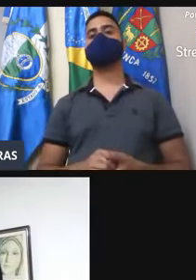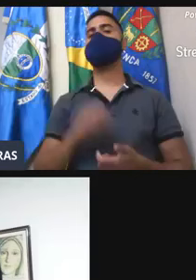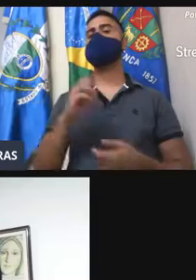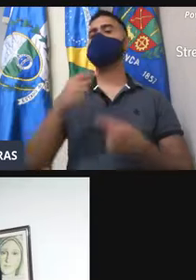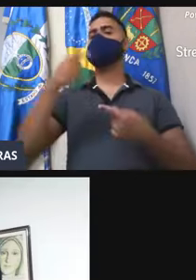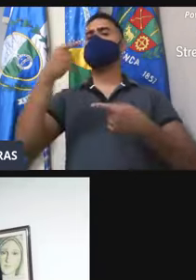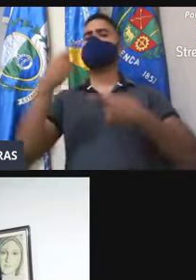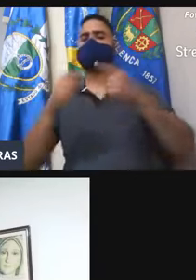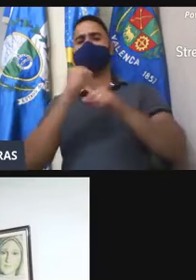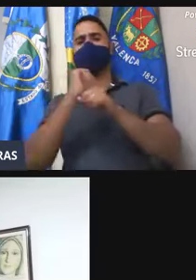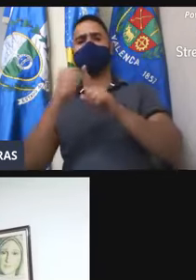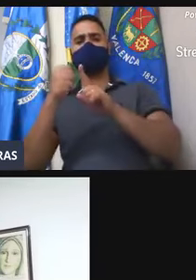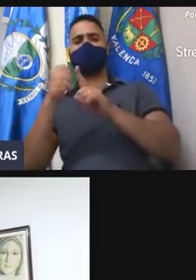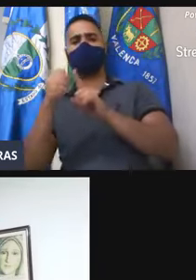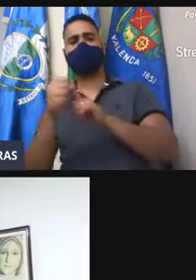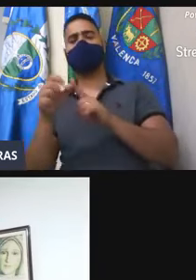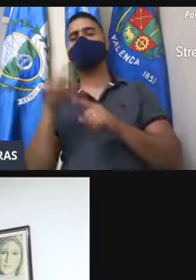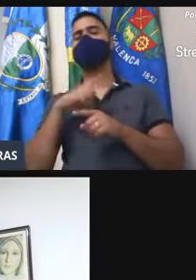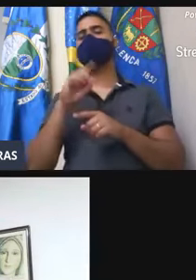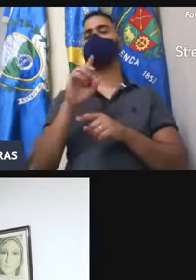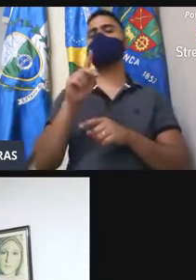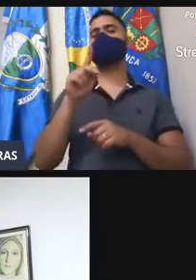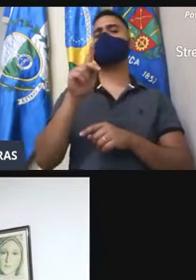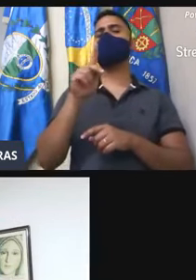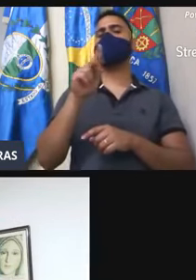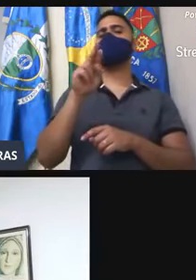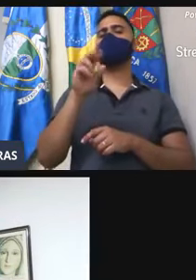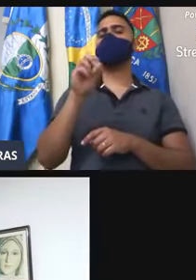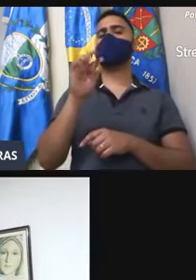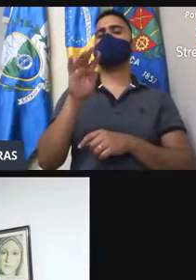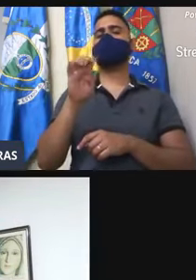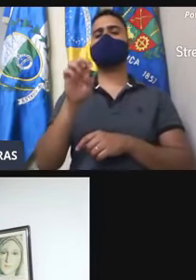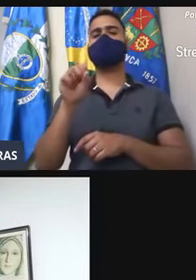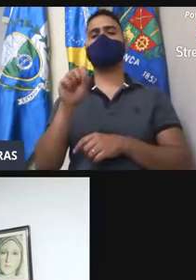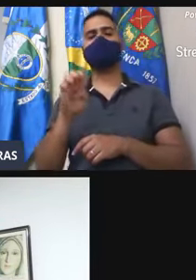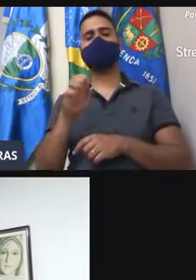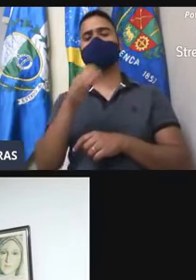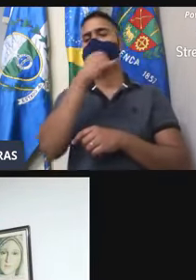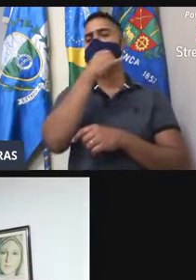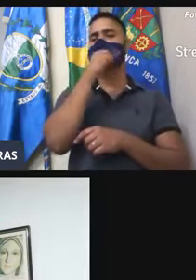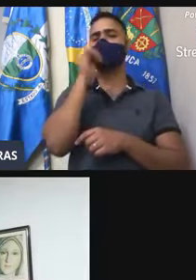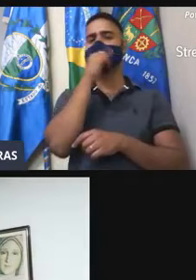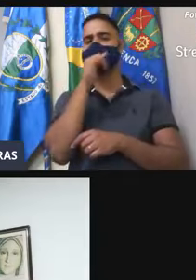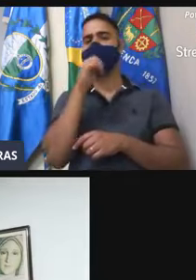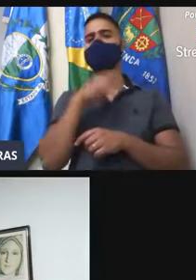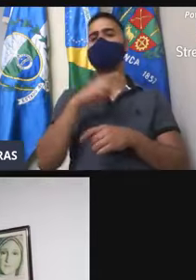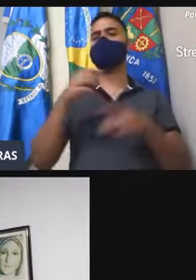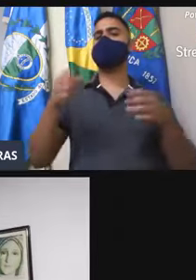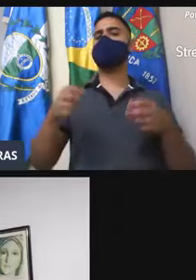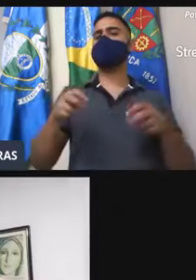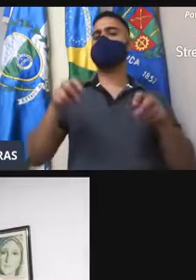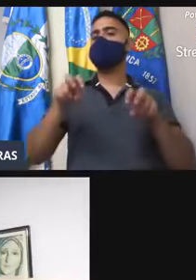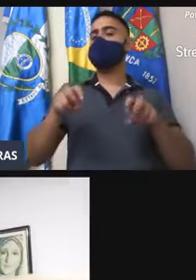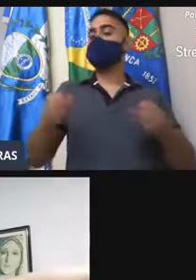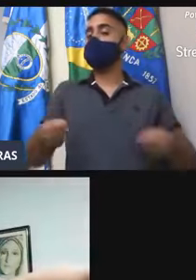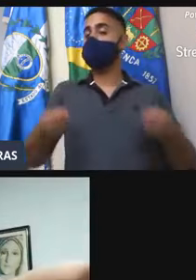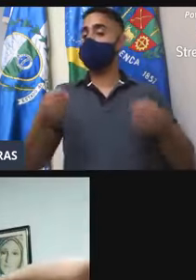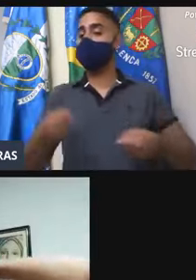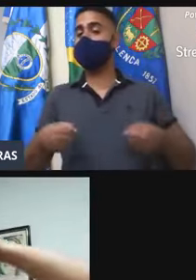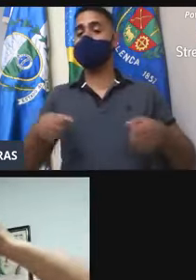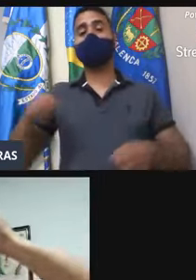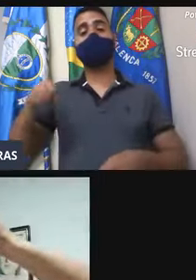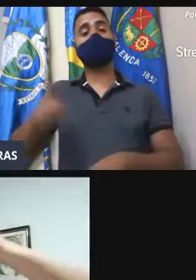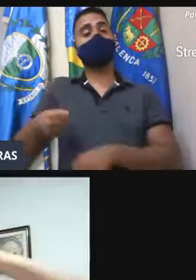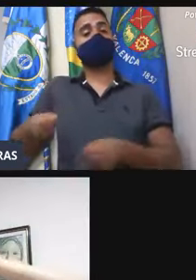Assistência Social, órteses, próteses, aparelho ortopédico, dentadura, cadeiras de roda, muleta,